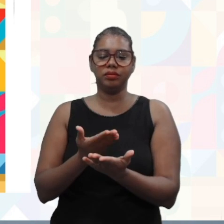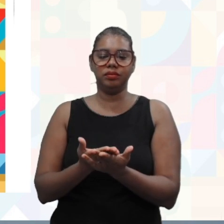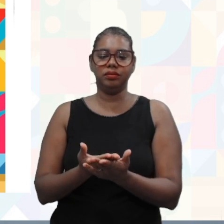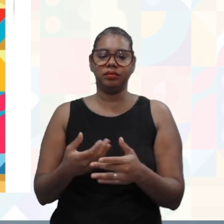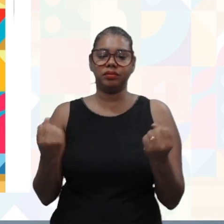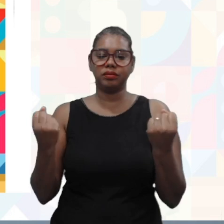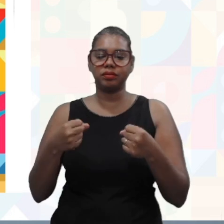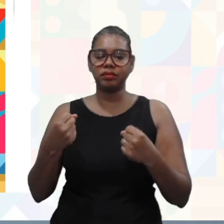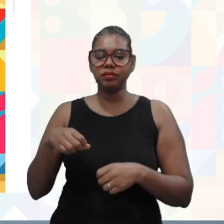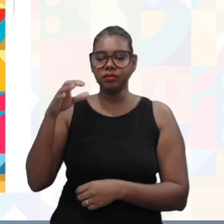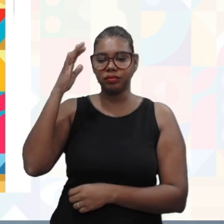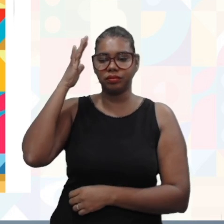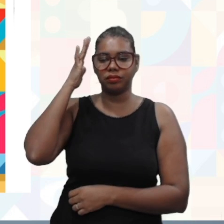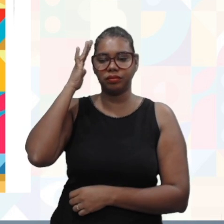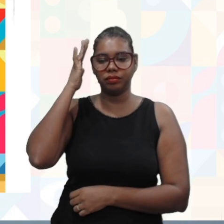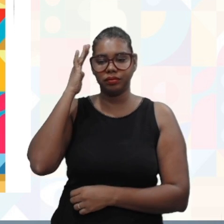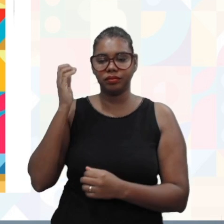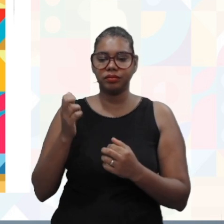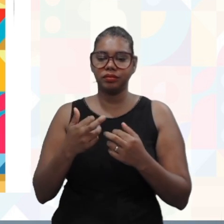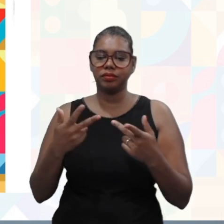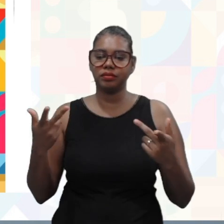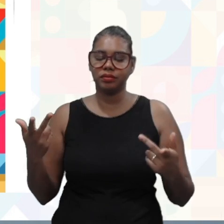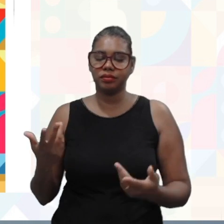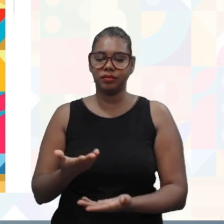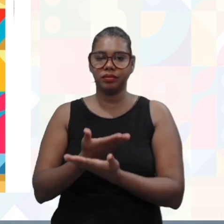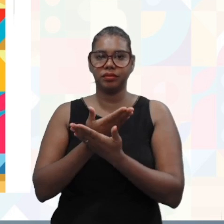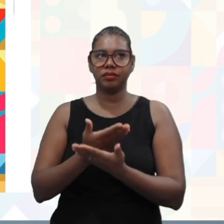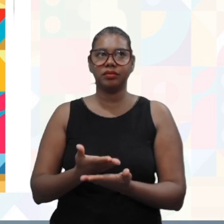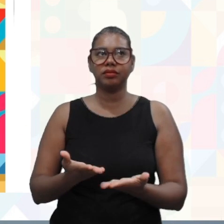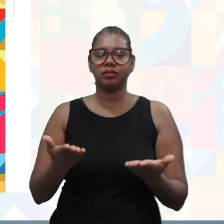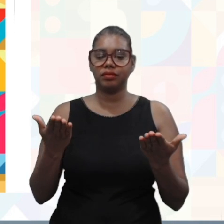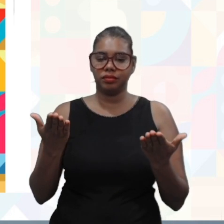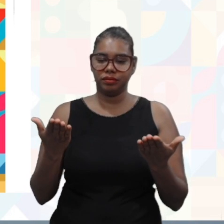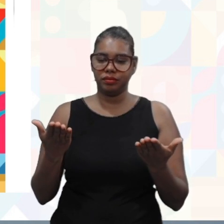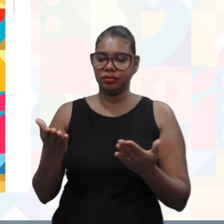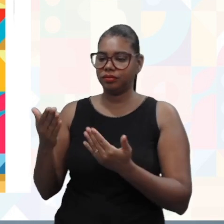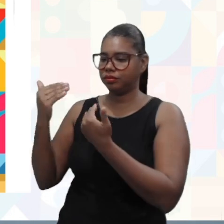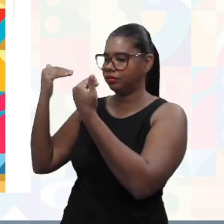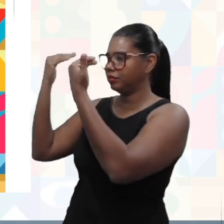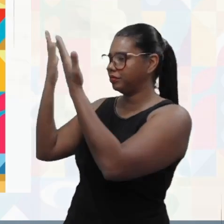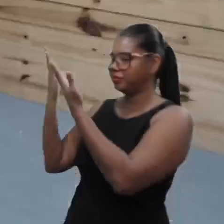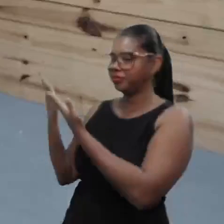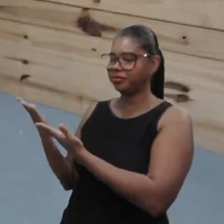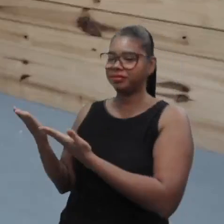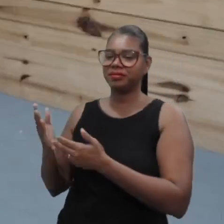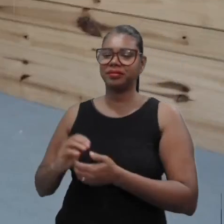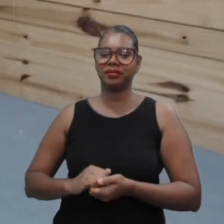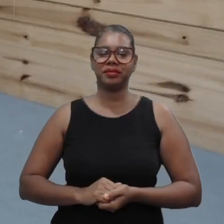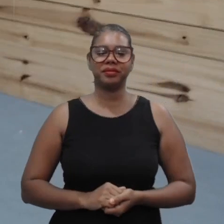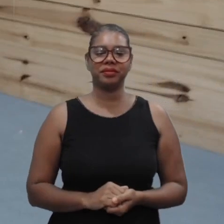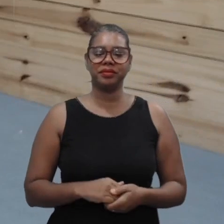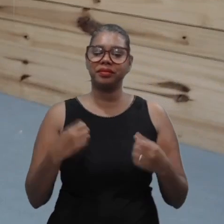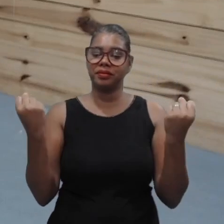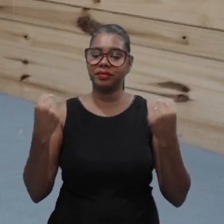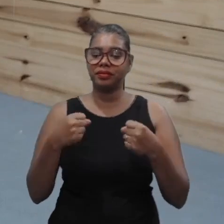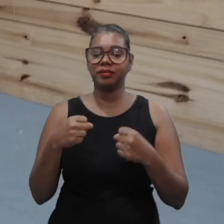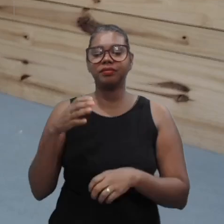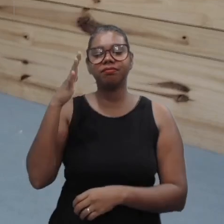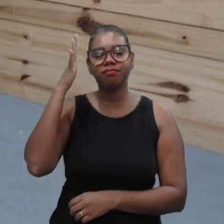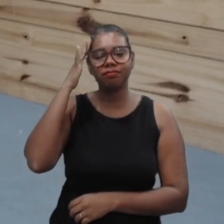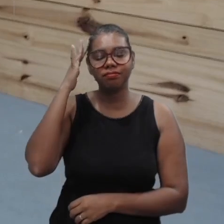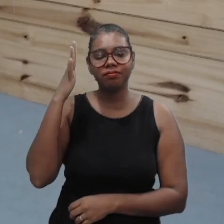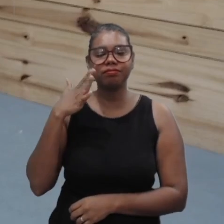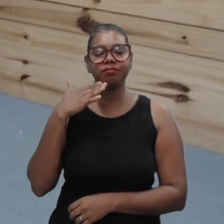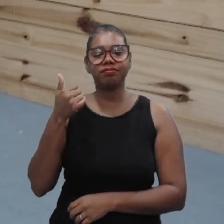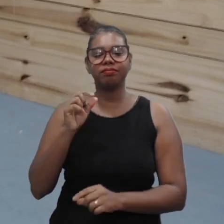precisa compreender que é algo que eu já vou aqui deixando um spoiler para vocês do nosso próximo encontro. A gente precisa compreender